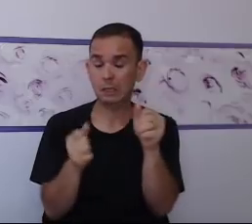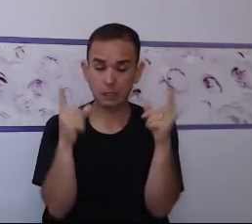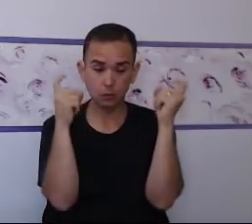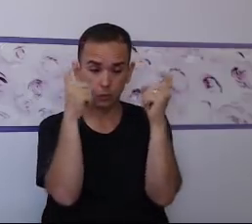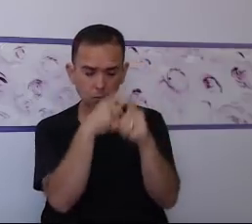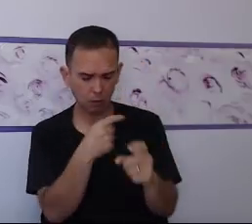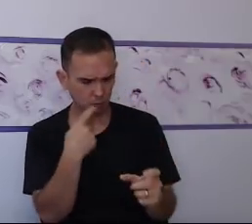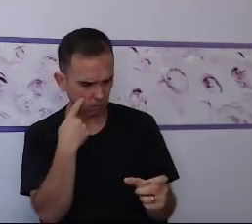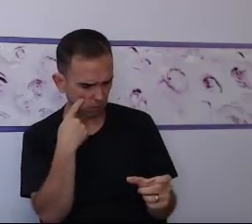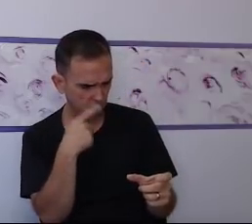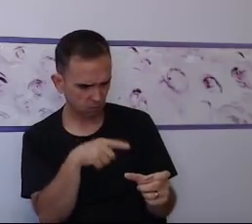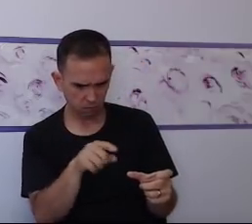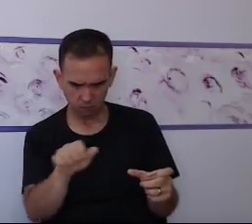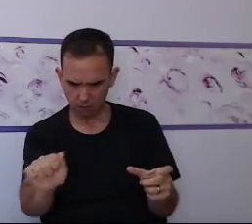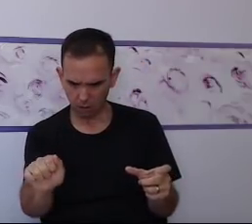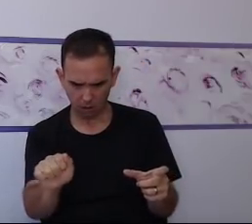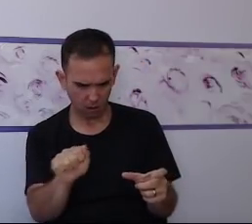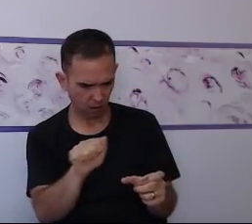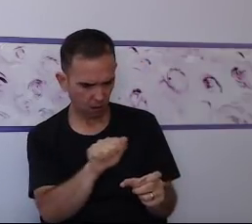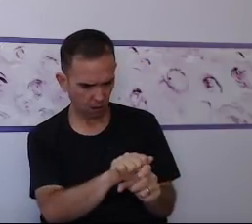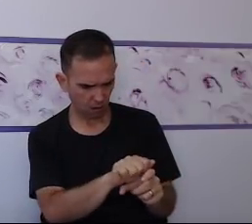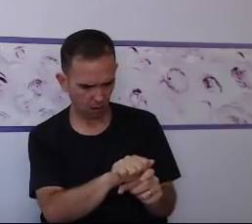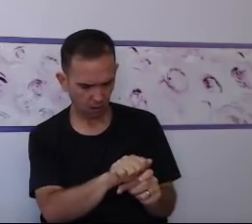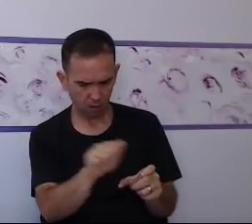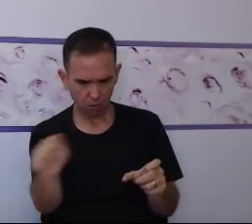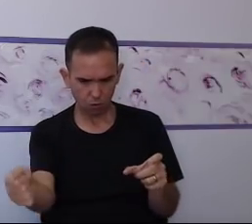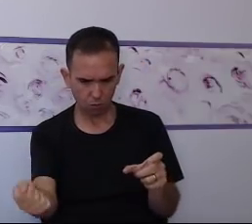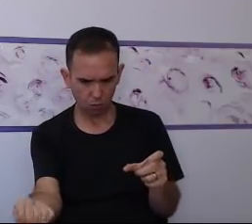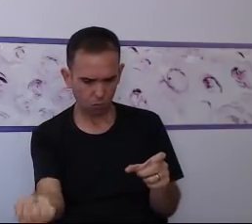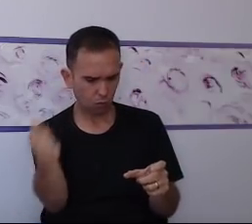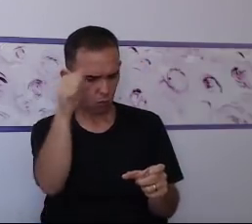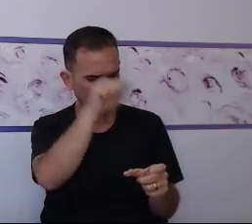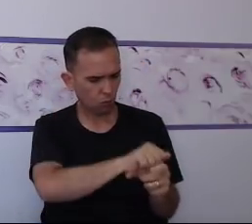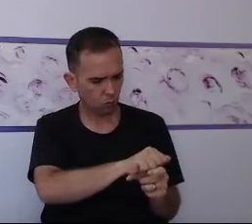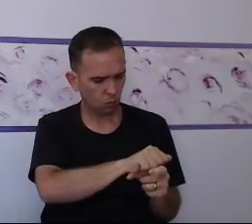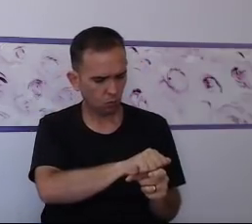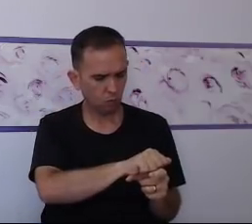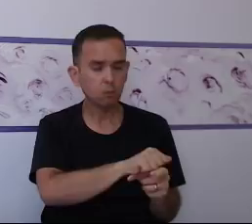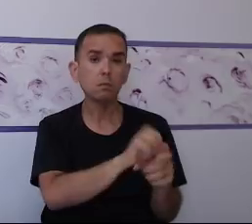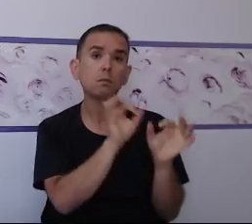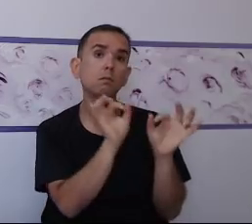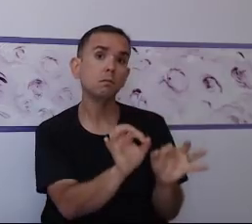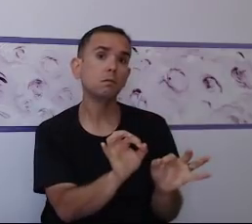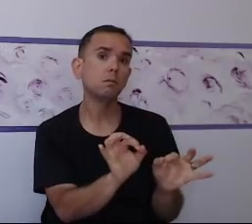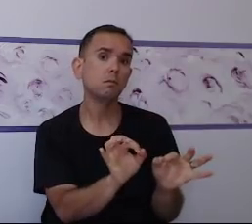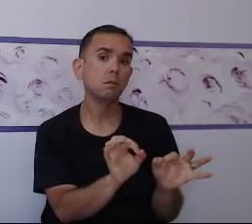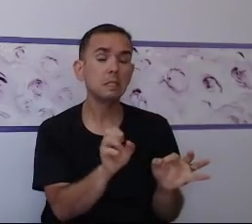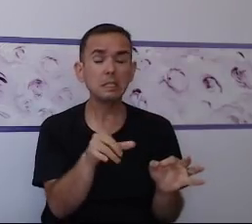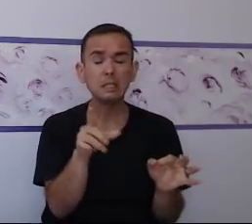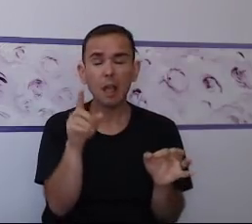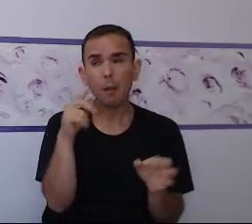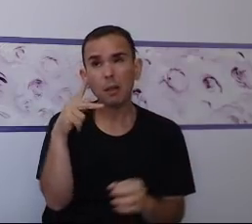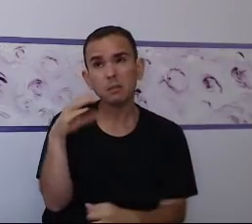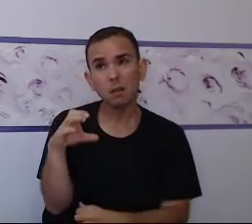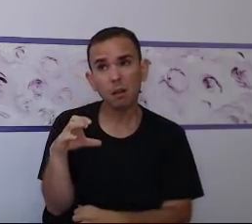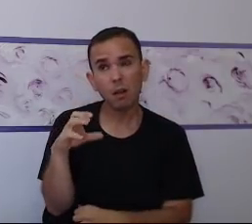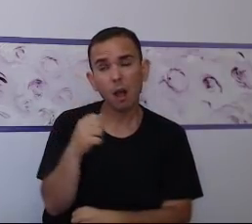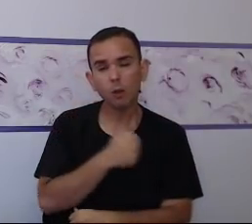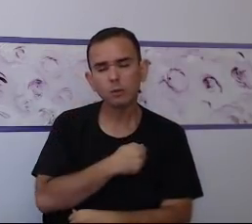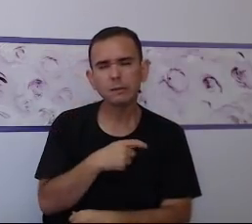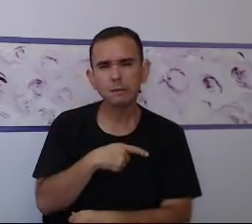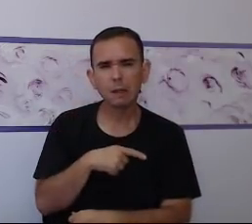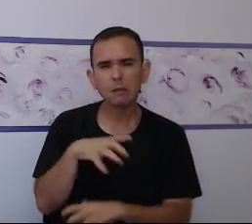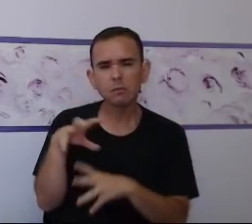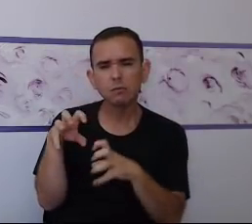dificuldade do reconhecimento da letra A, eu posso usar o modelo para ele colar com o velcro a tampinha lá. Se é um aluno com paralisia cerebral, que tem uma